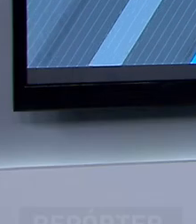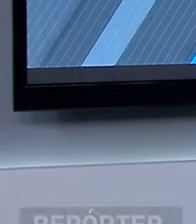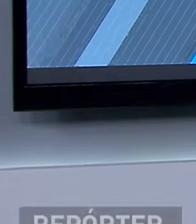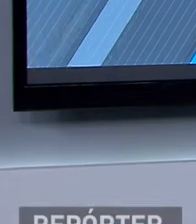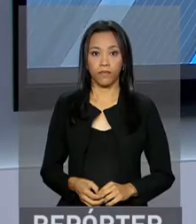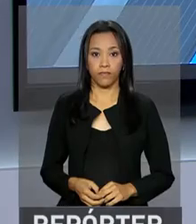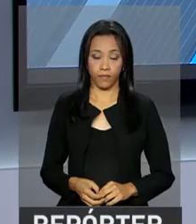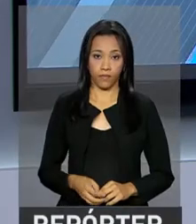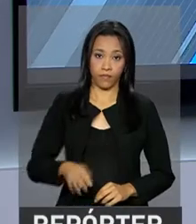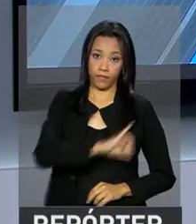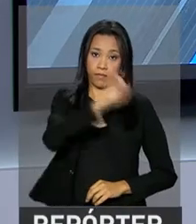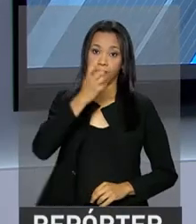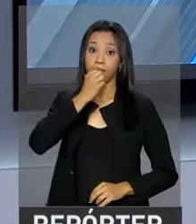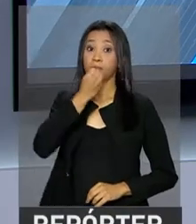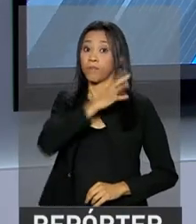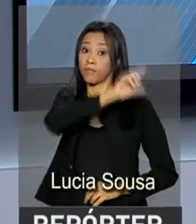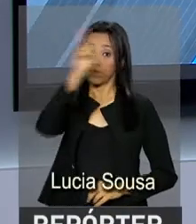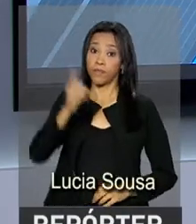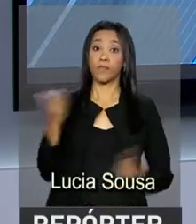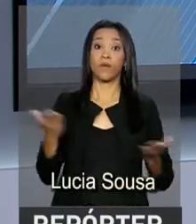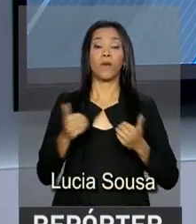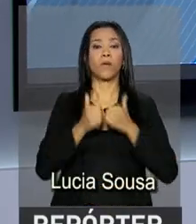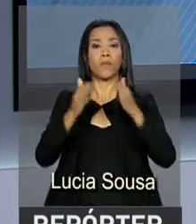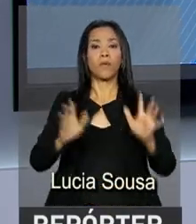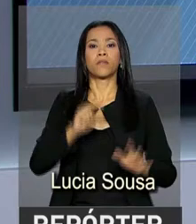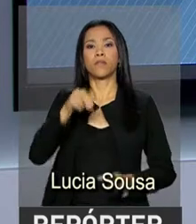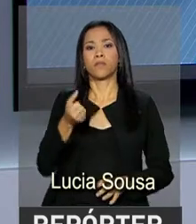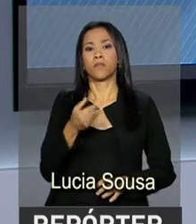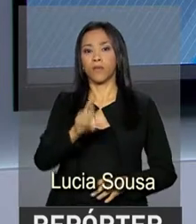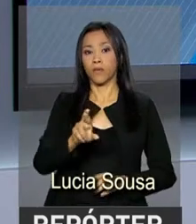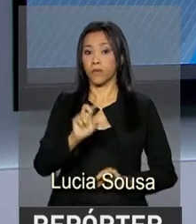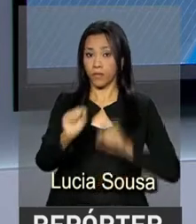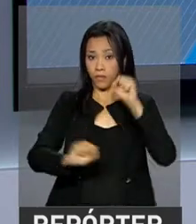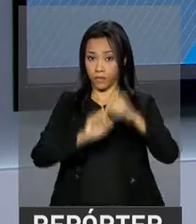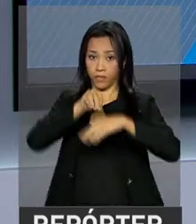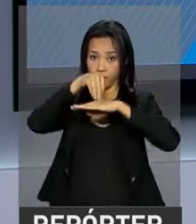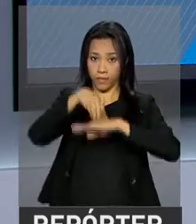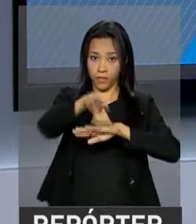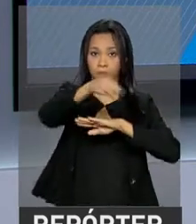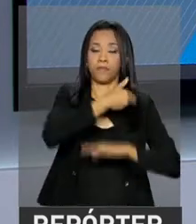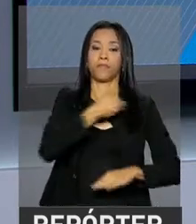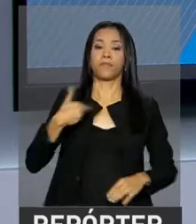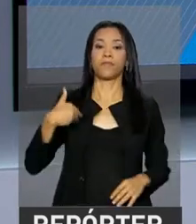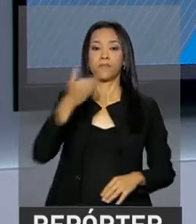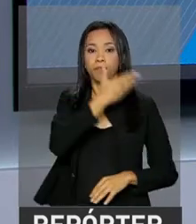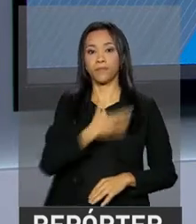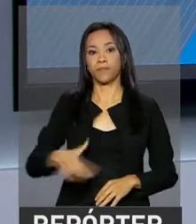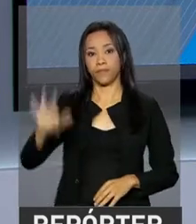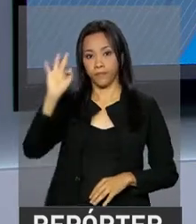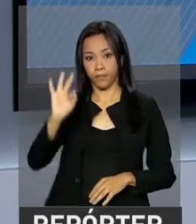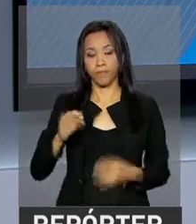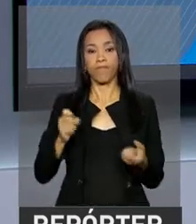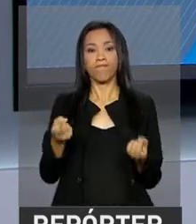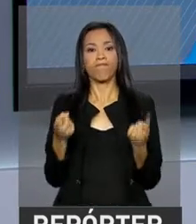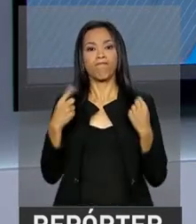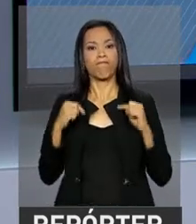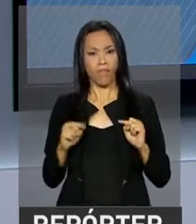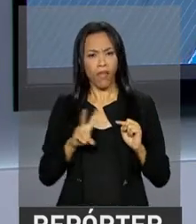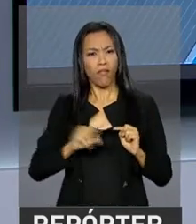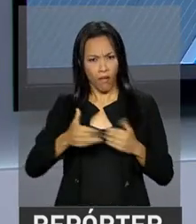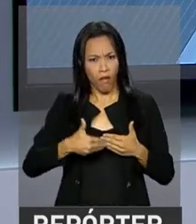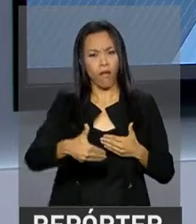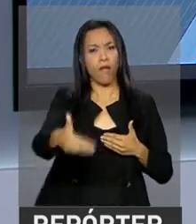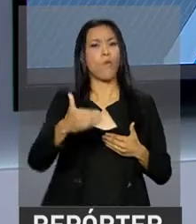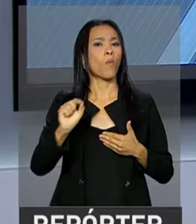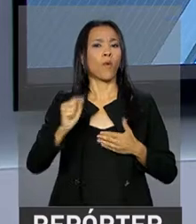olá bom dia começa agora mais uma edição do repórter nbr com as notícias do governo federal deve ser apresentado